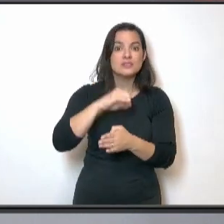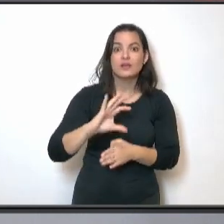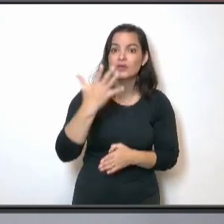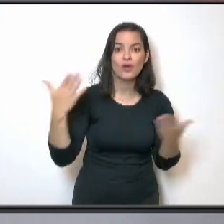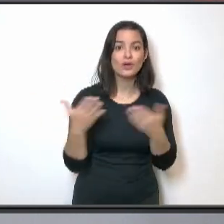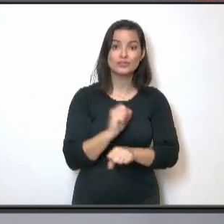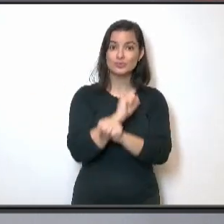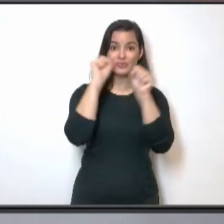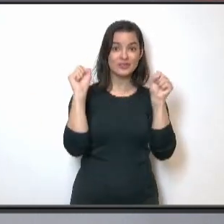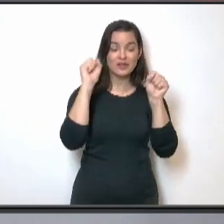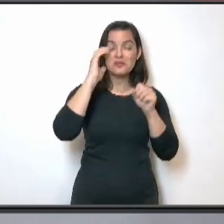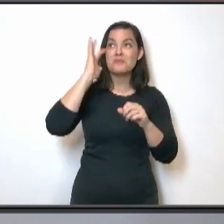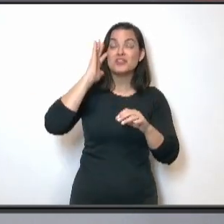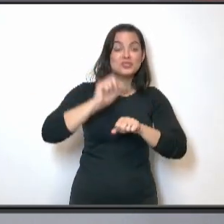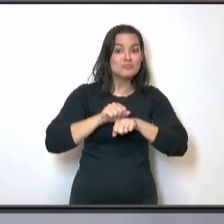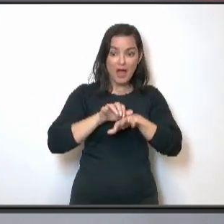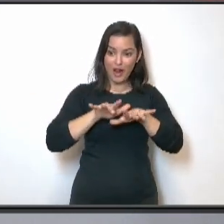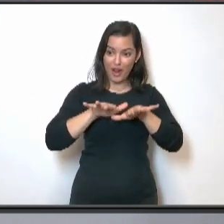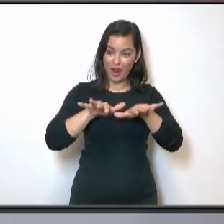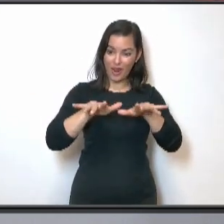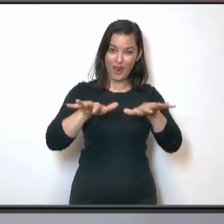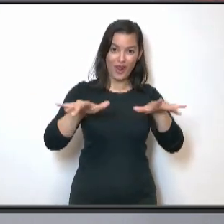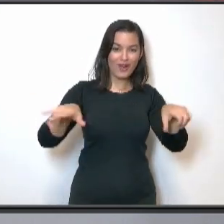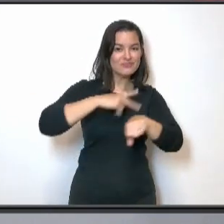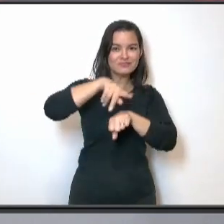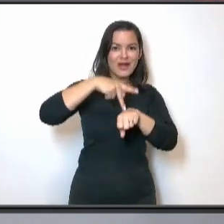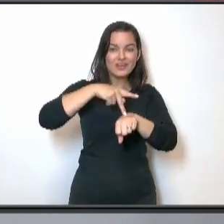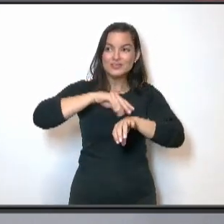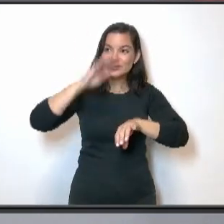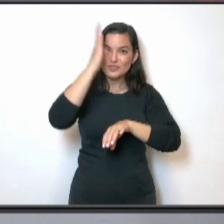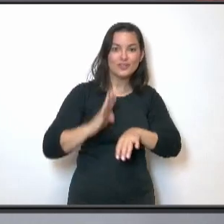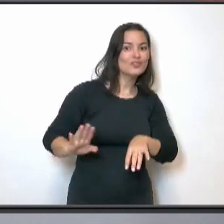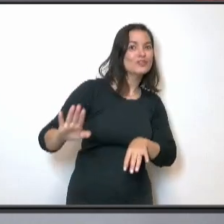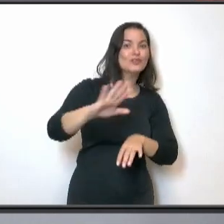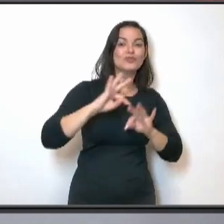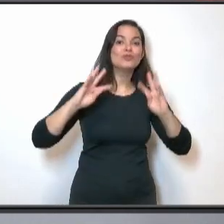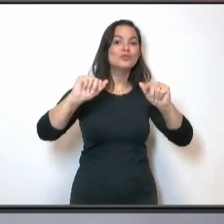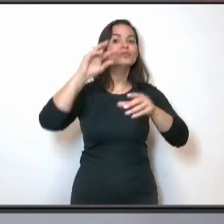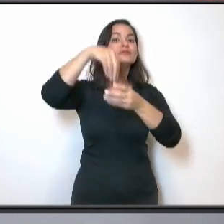nesta manhã, imagine isso se espalhando pela nossa nação, lá na sua igreja.